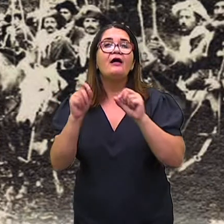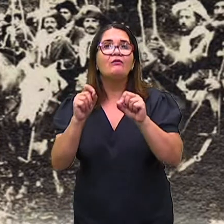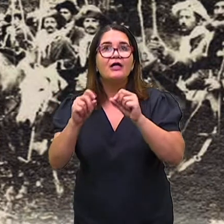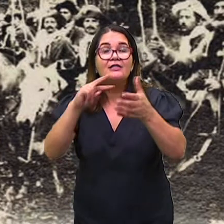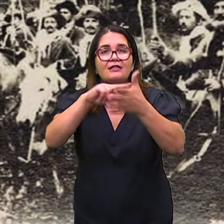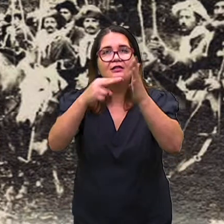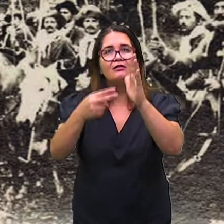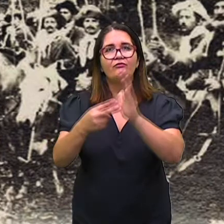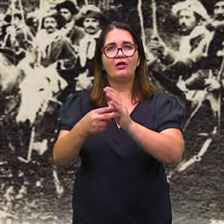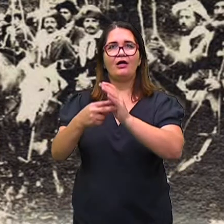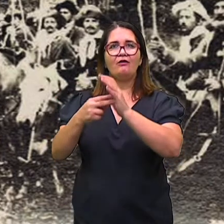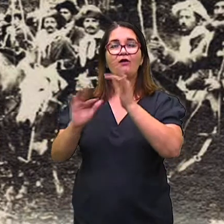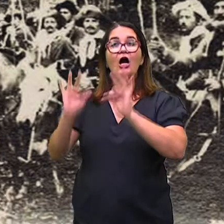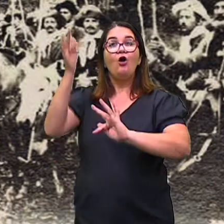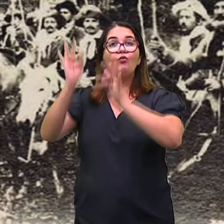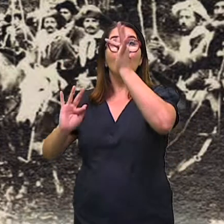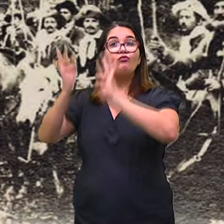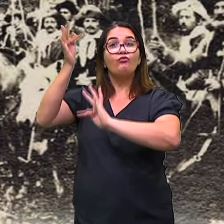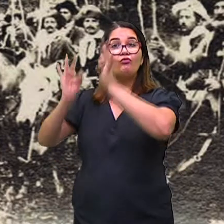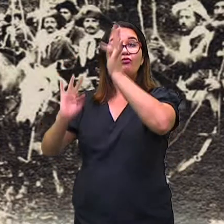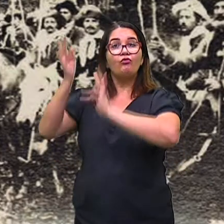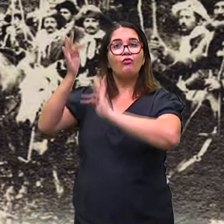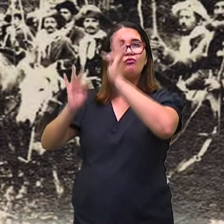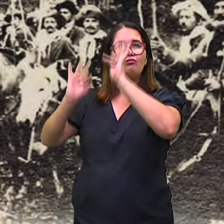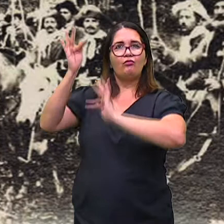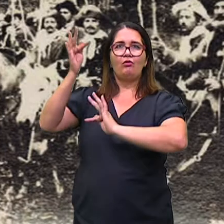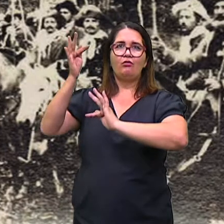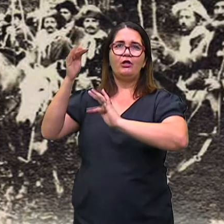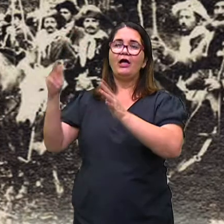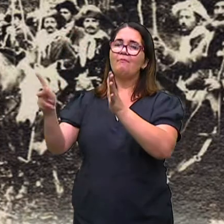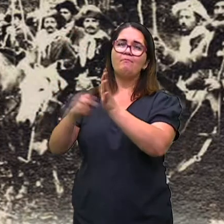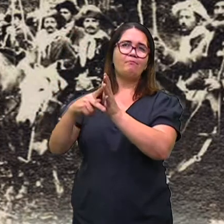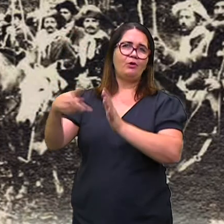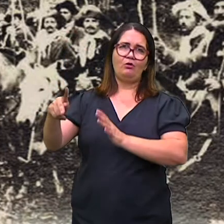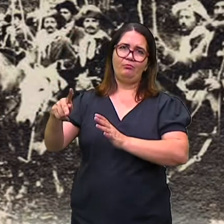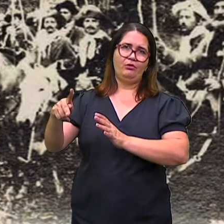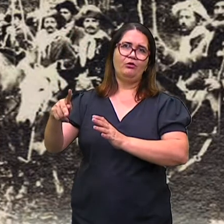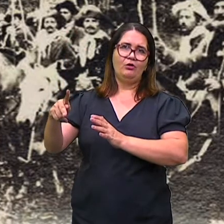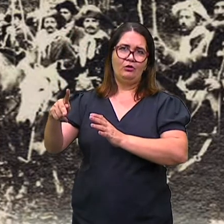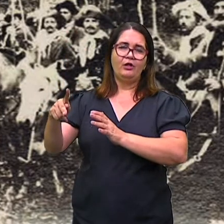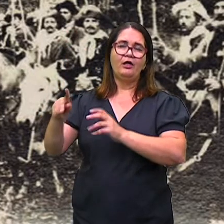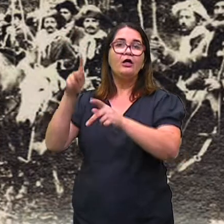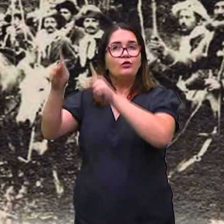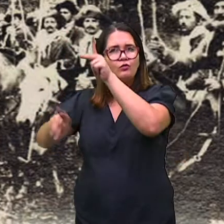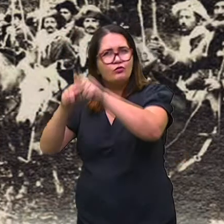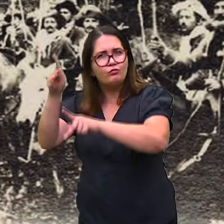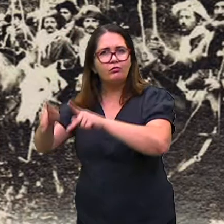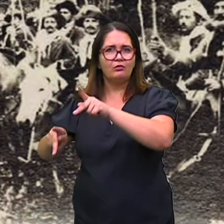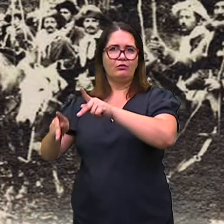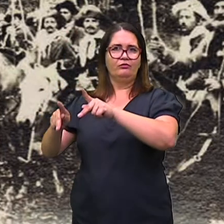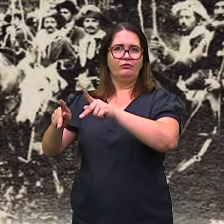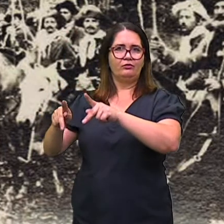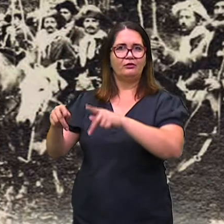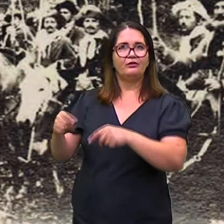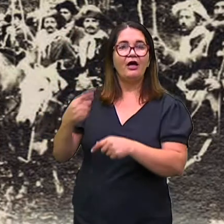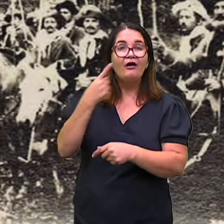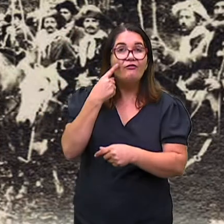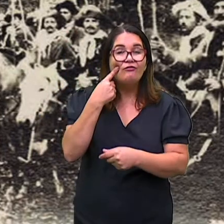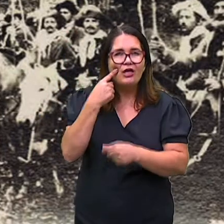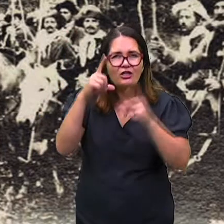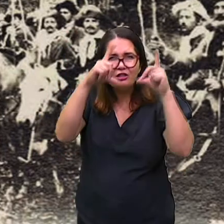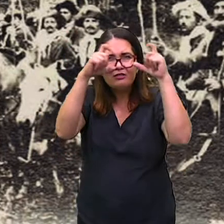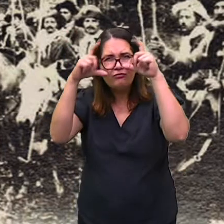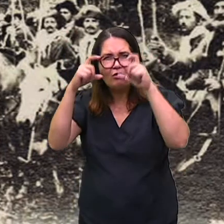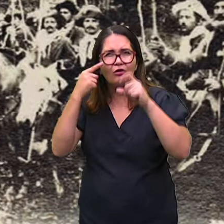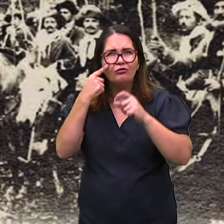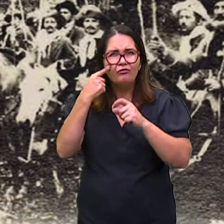ao Pentecostes, como é no caso lá em Pirenópolis. Então aqui nós temos uma